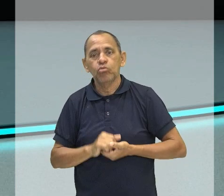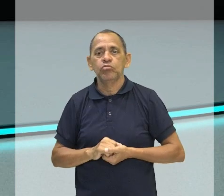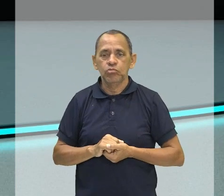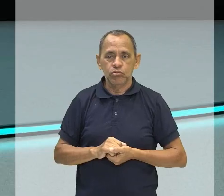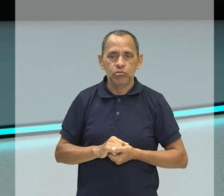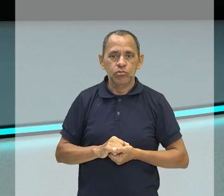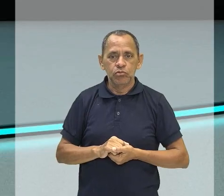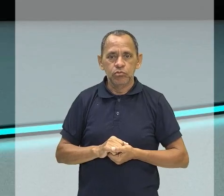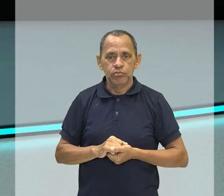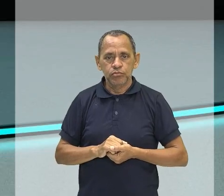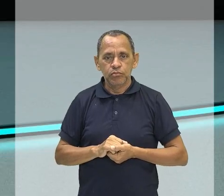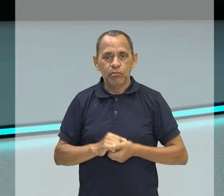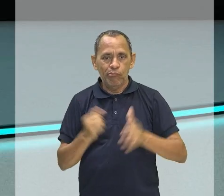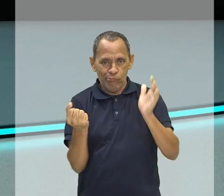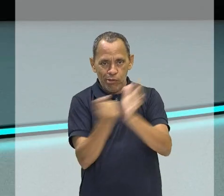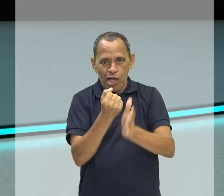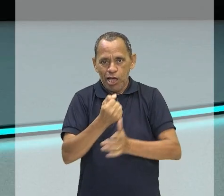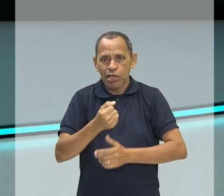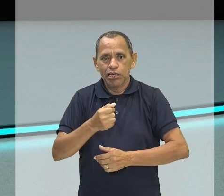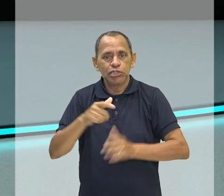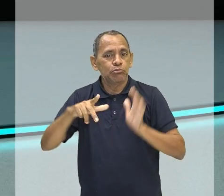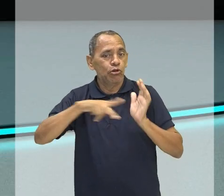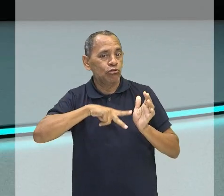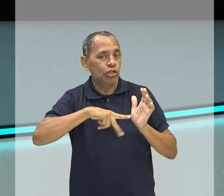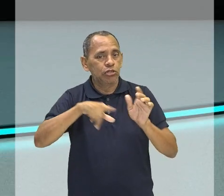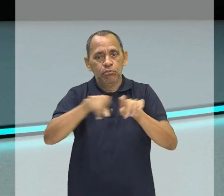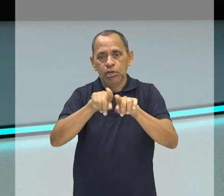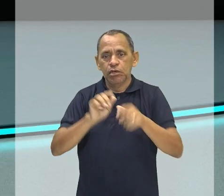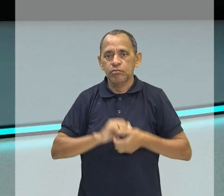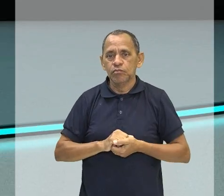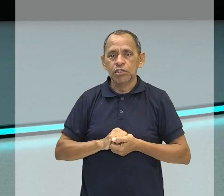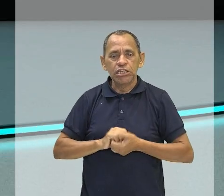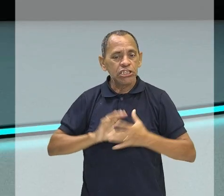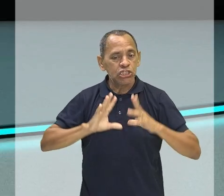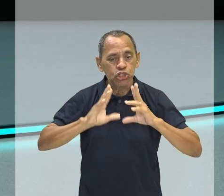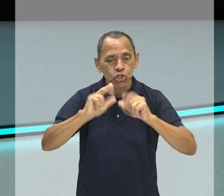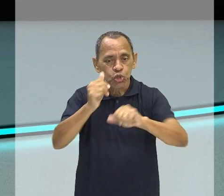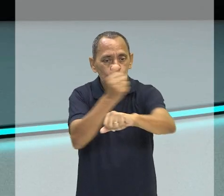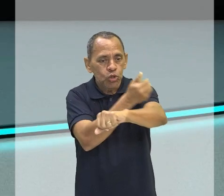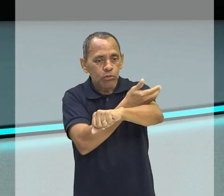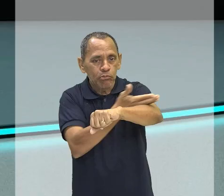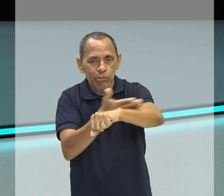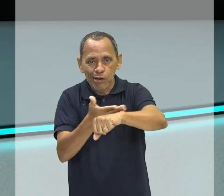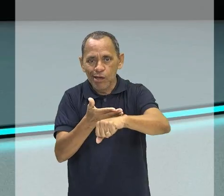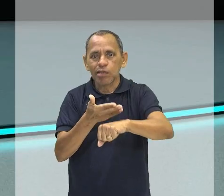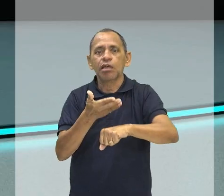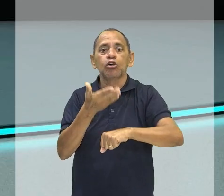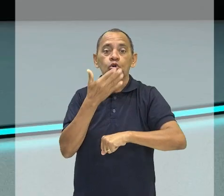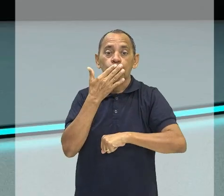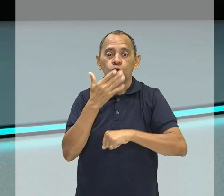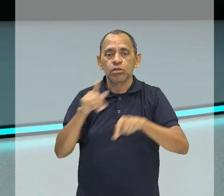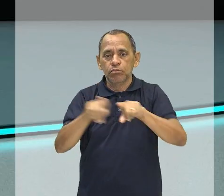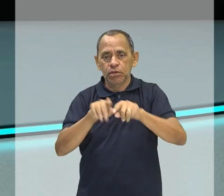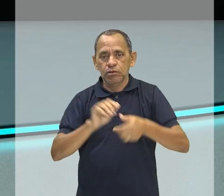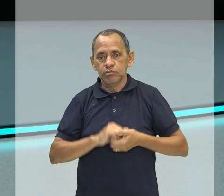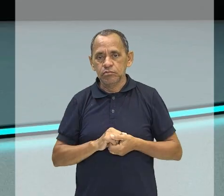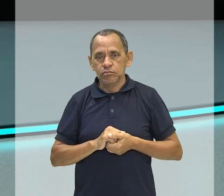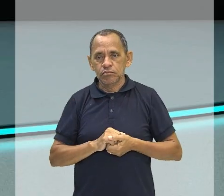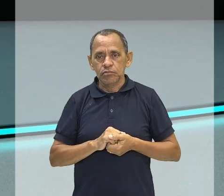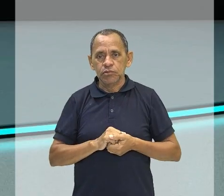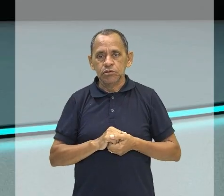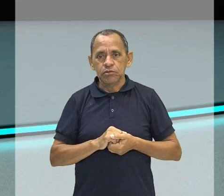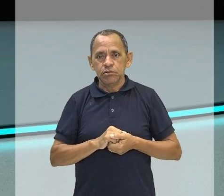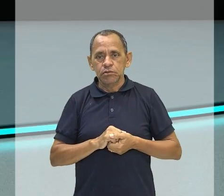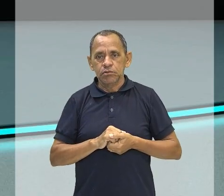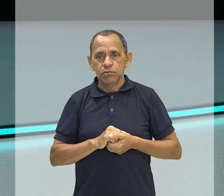é uma roupa minimalista, tá? É toda branca, o que vai colorir essa roupa, digamos assim, são as